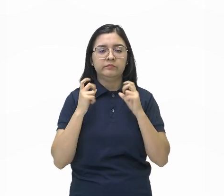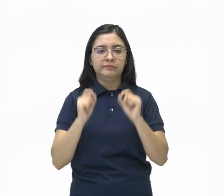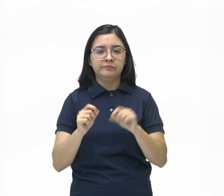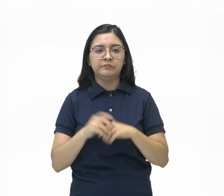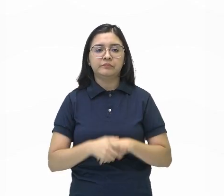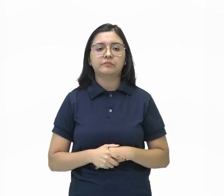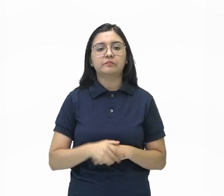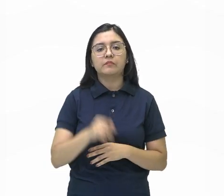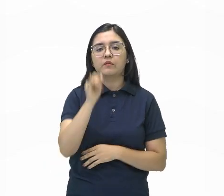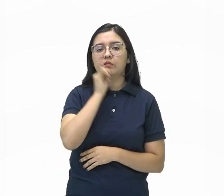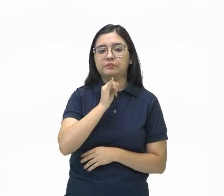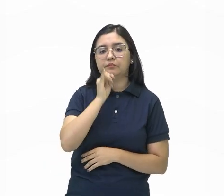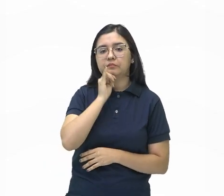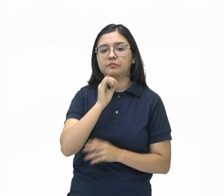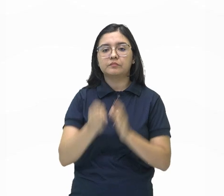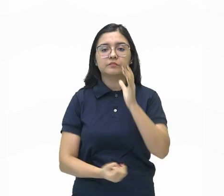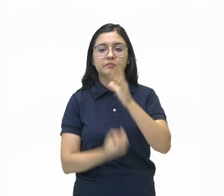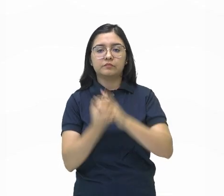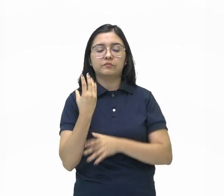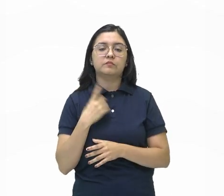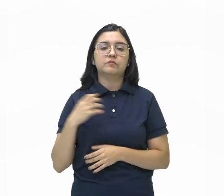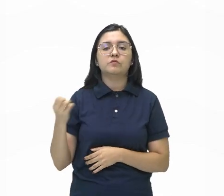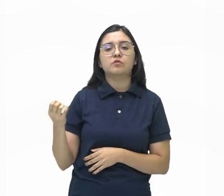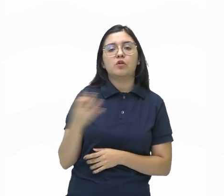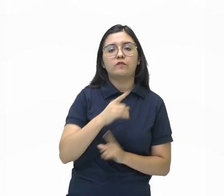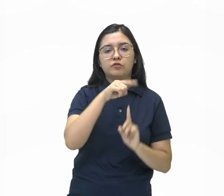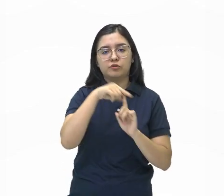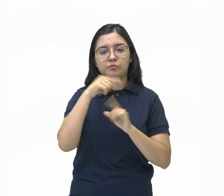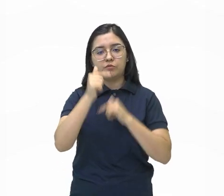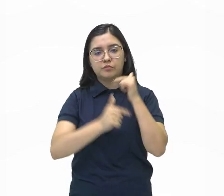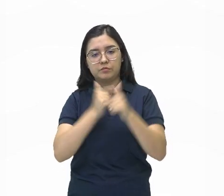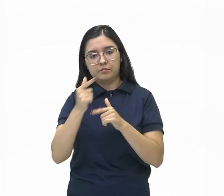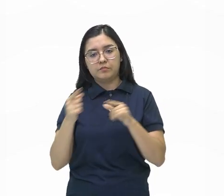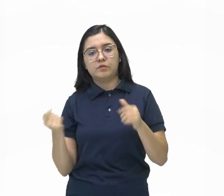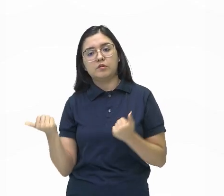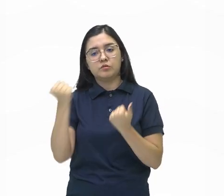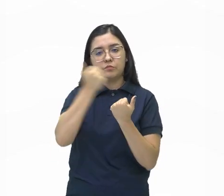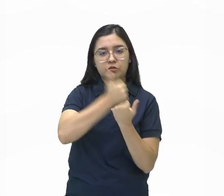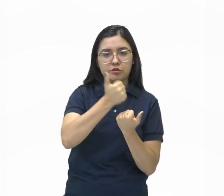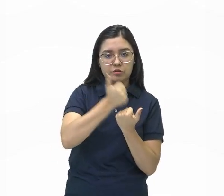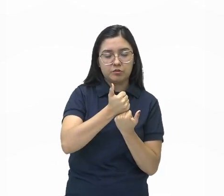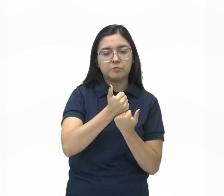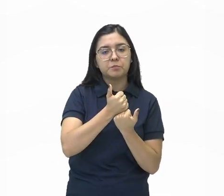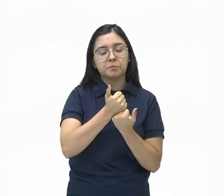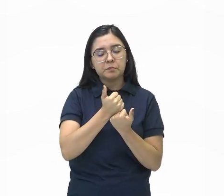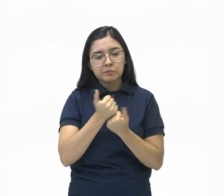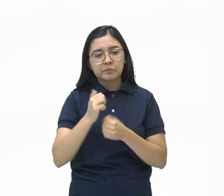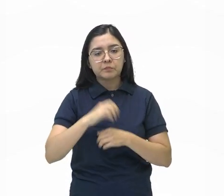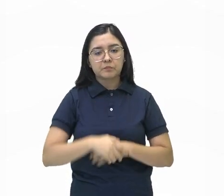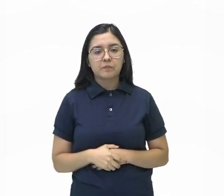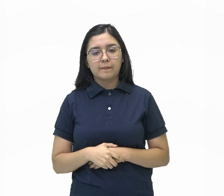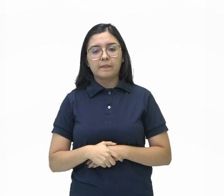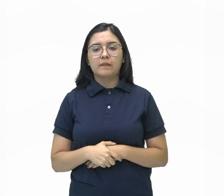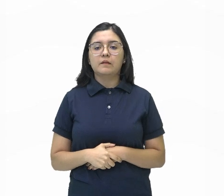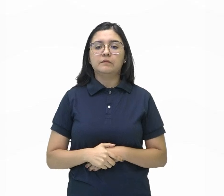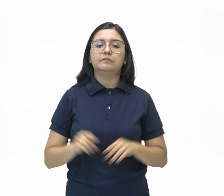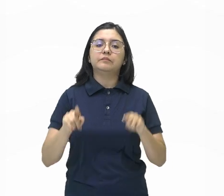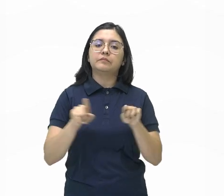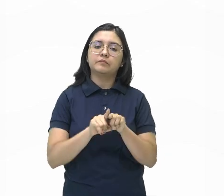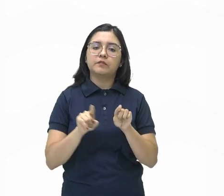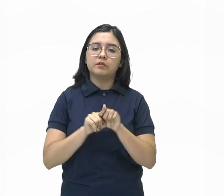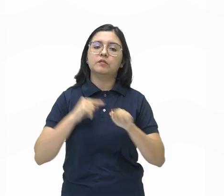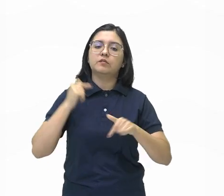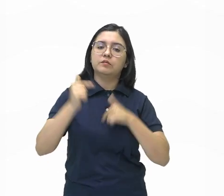Na criação, por exemplo, de novas funções, na substituição de tarefas, na expansão